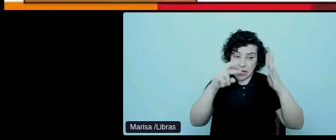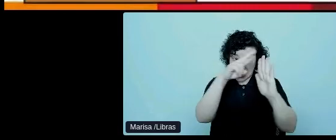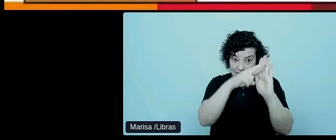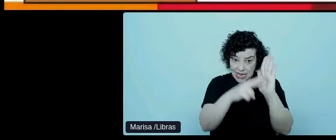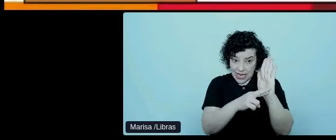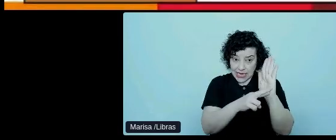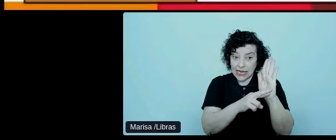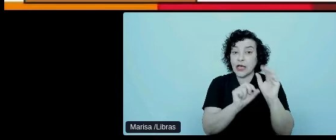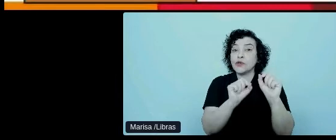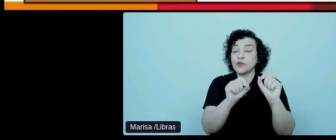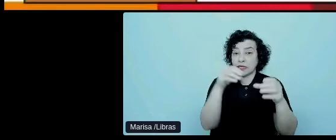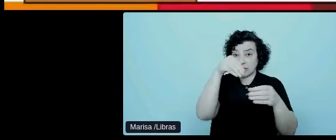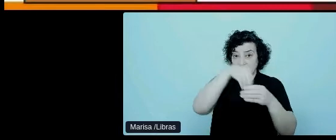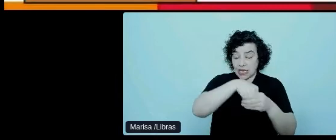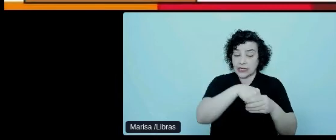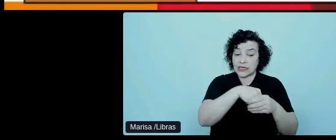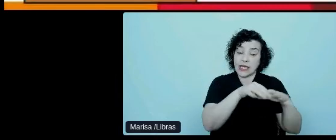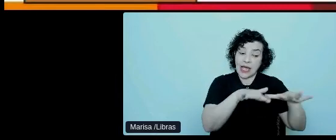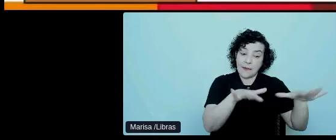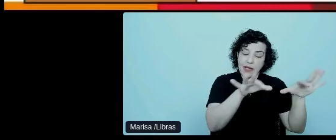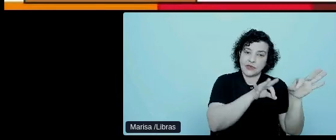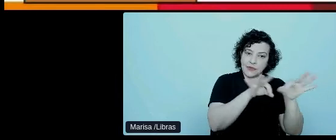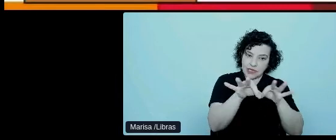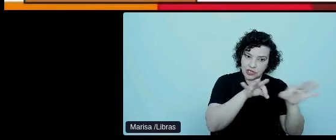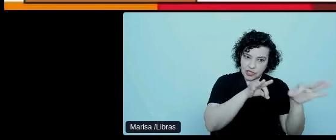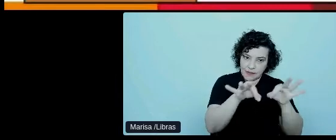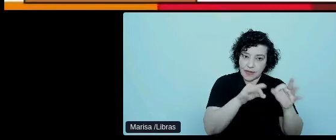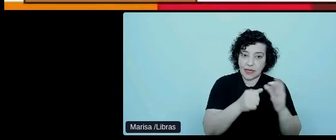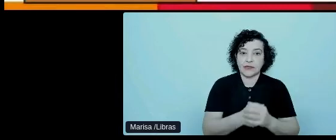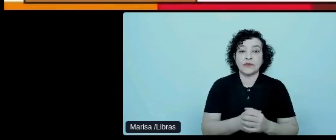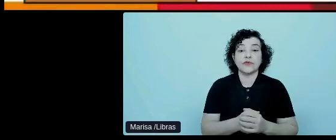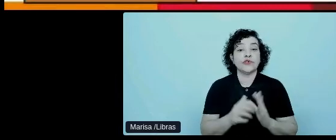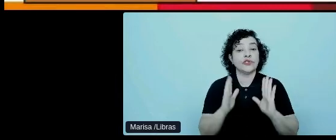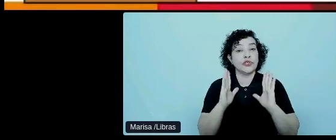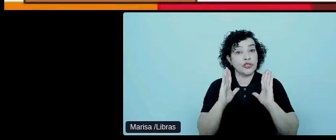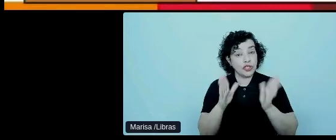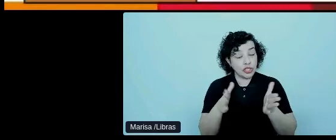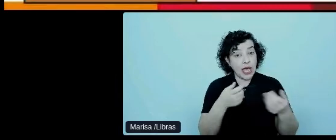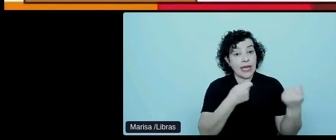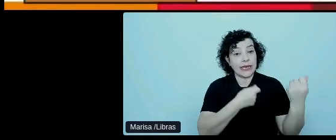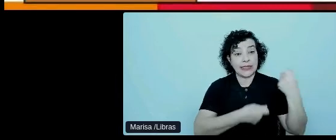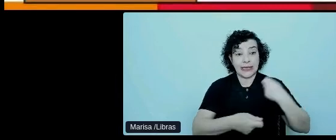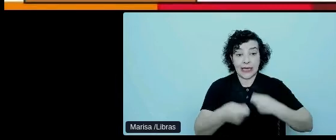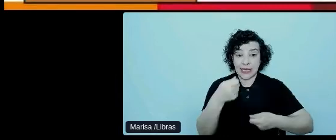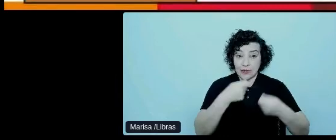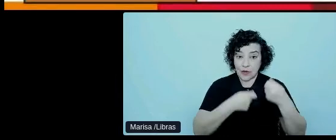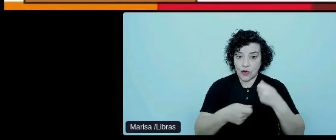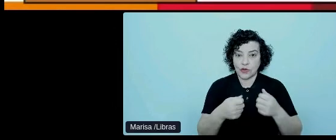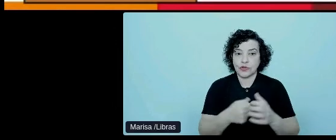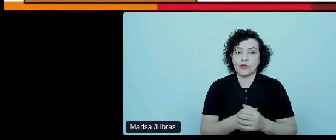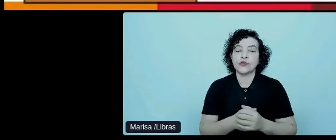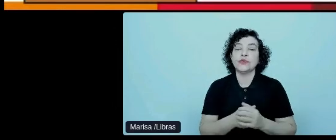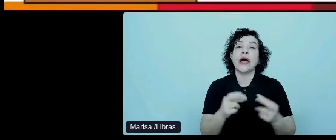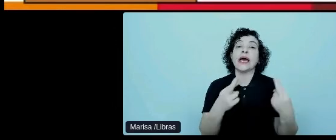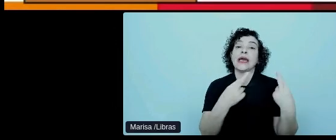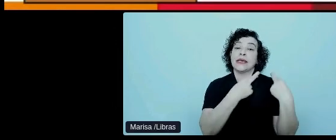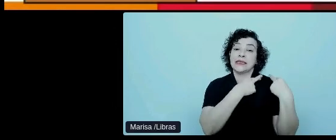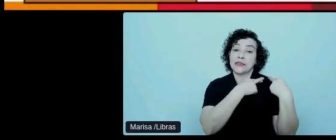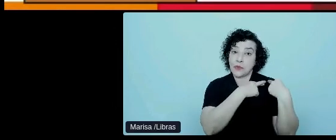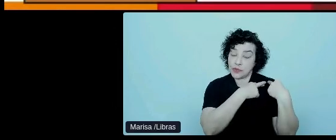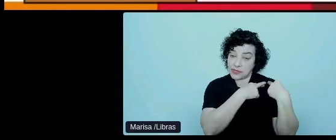gente? Eu vou ter a parte de planejamento. Então, já é para o pessoal de negócio. Eu vou colocar quem são os